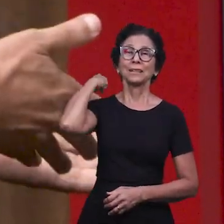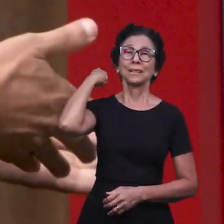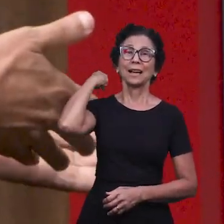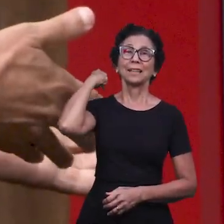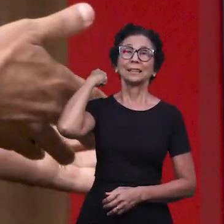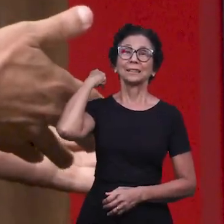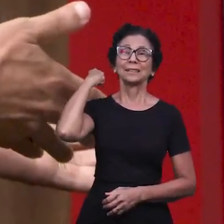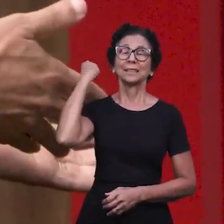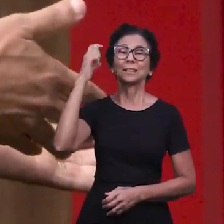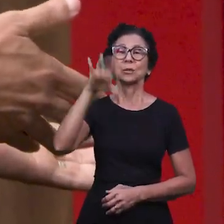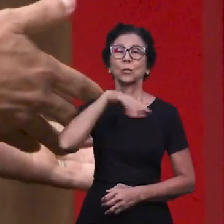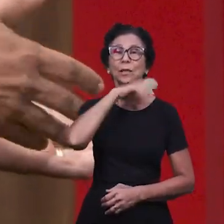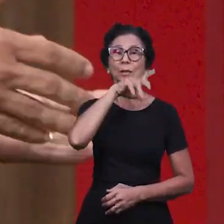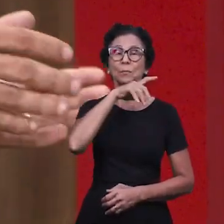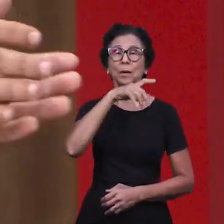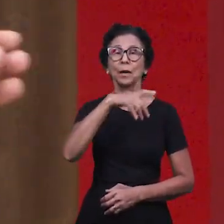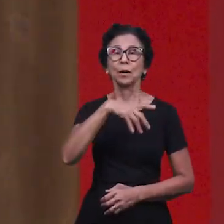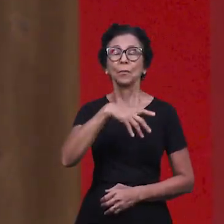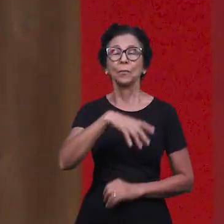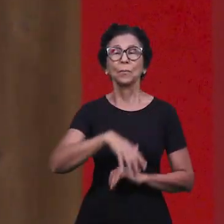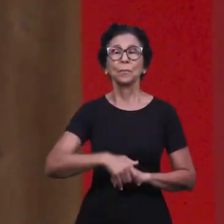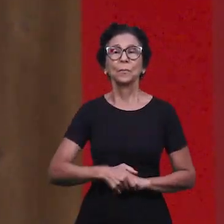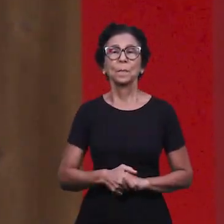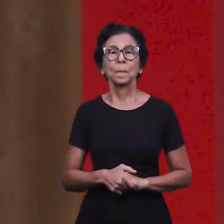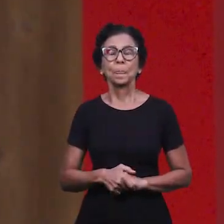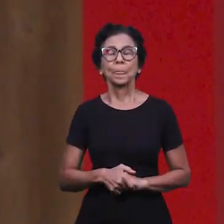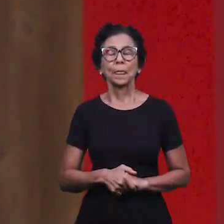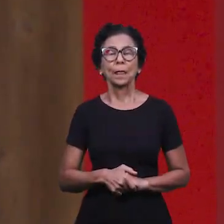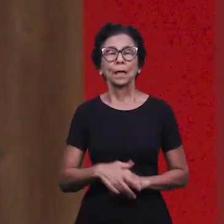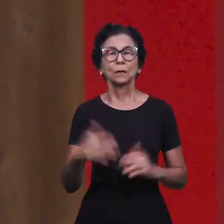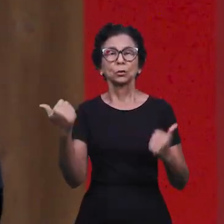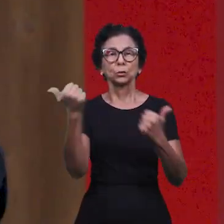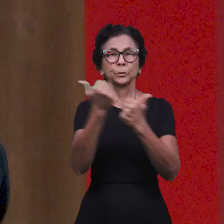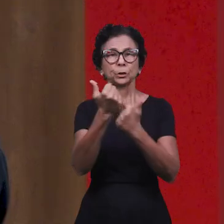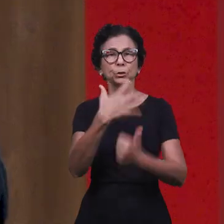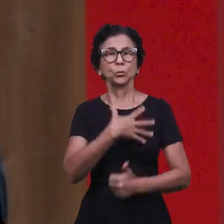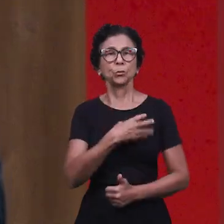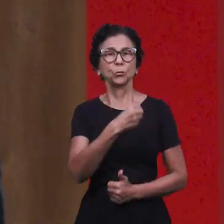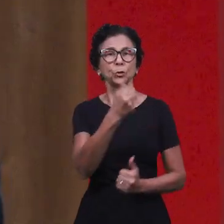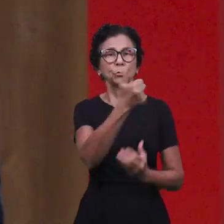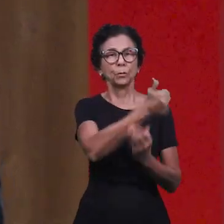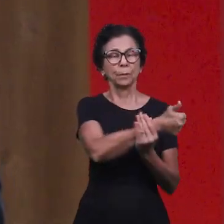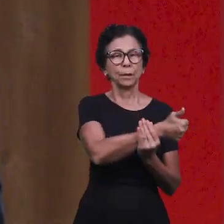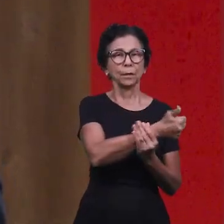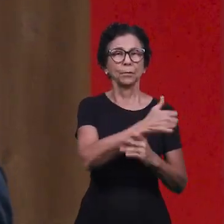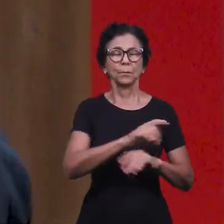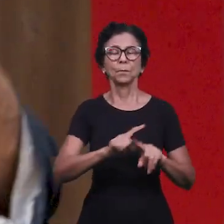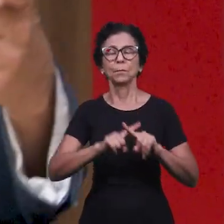Isaac. Né? Então, assim, o cristianismo não consegue entender isso, mas a obra do Espírito, que vence